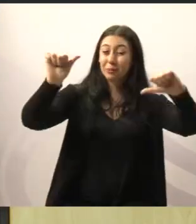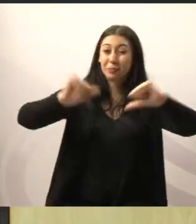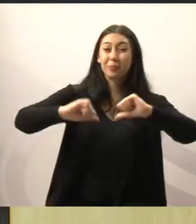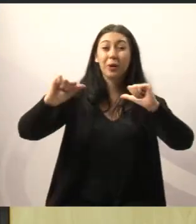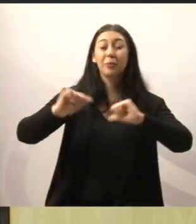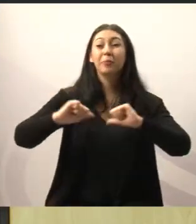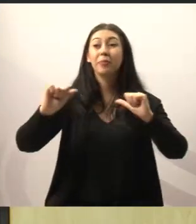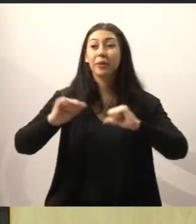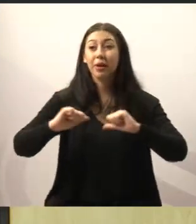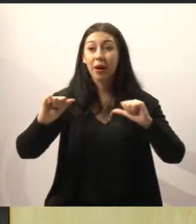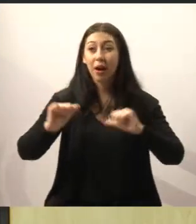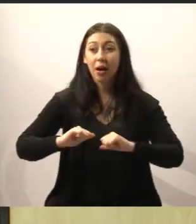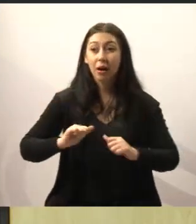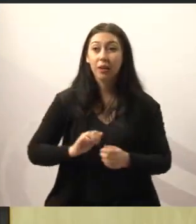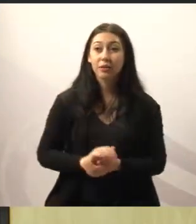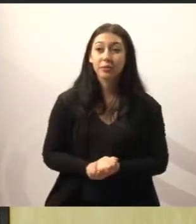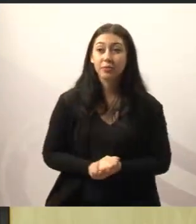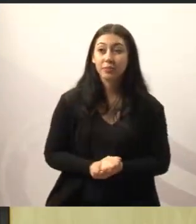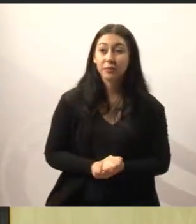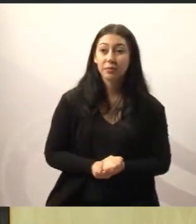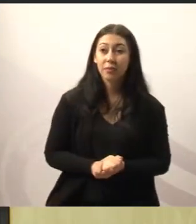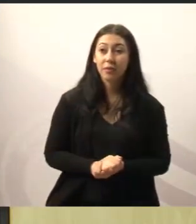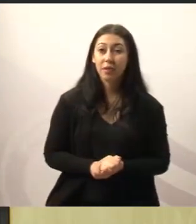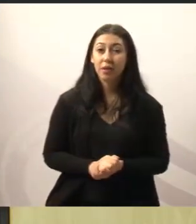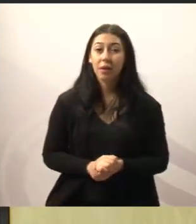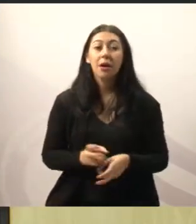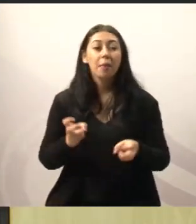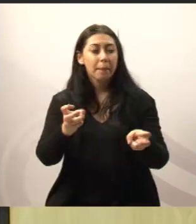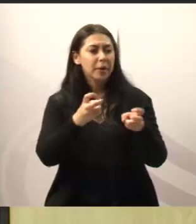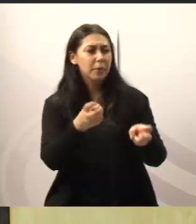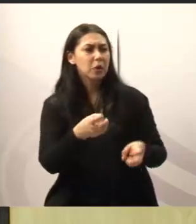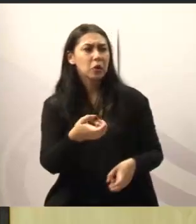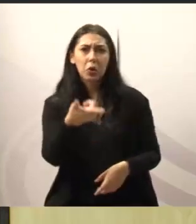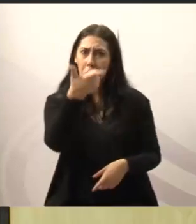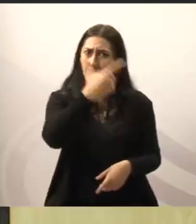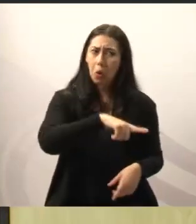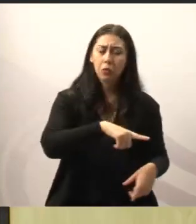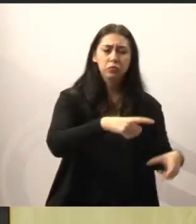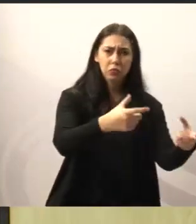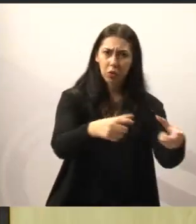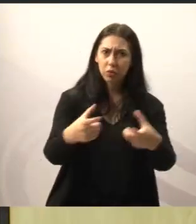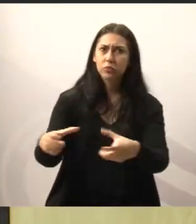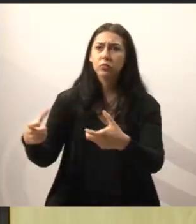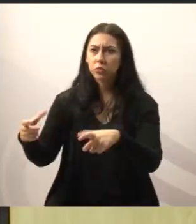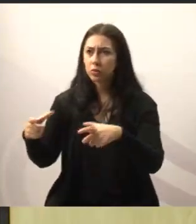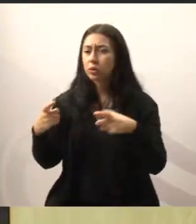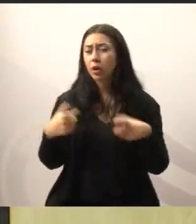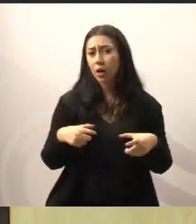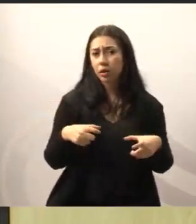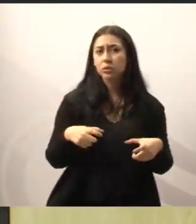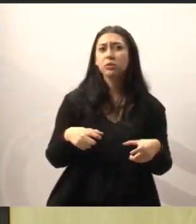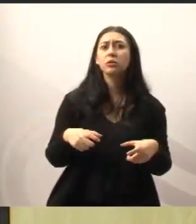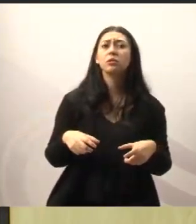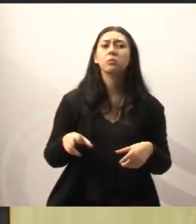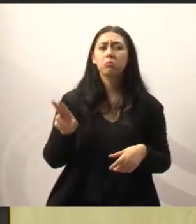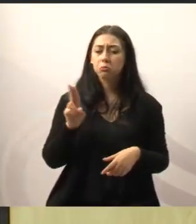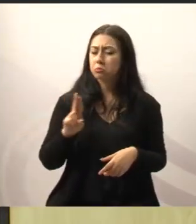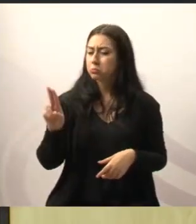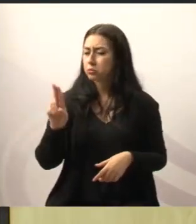demissão. Considerando que a operacionalidade de outras atividades comerciais e de serviços instalados nos municípios, que não